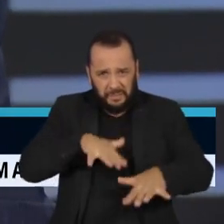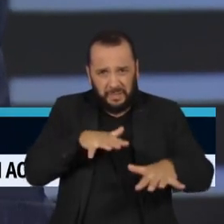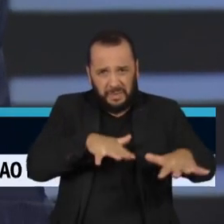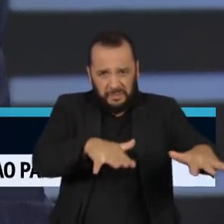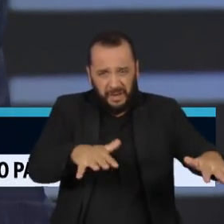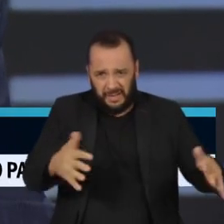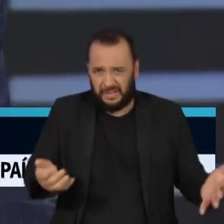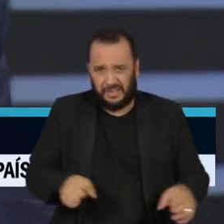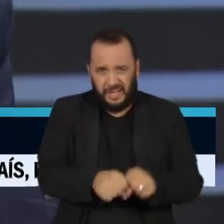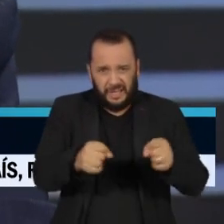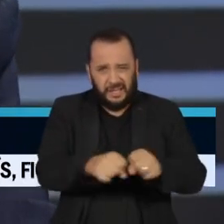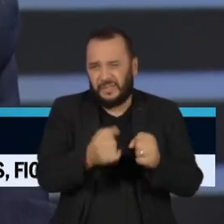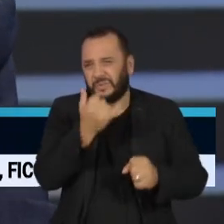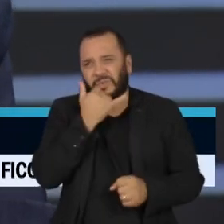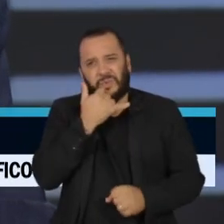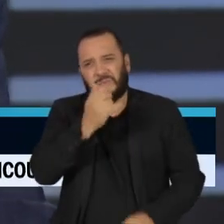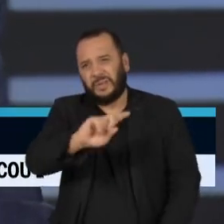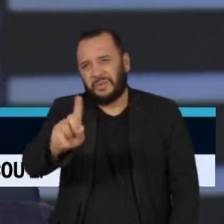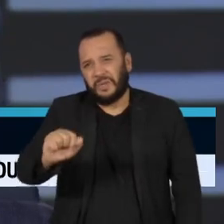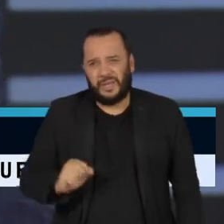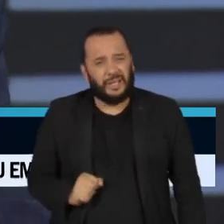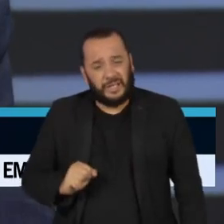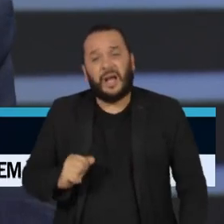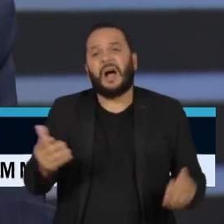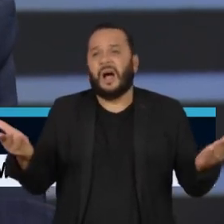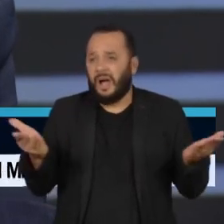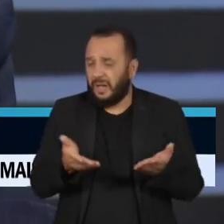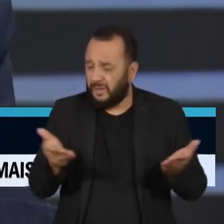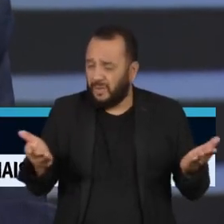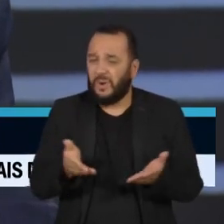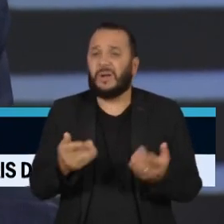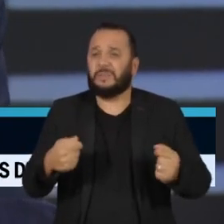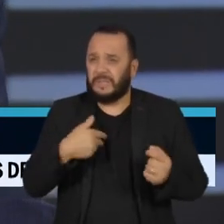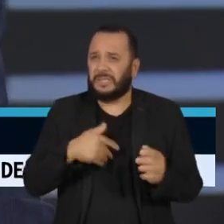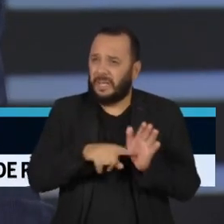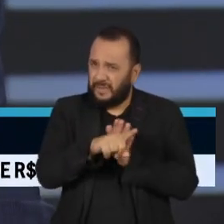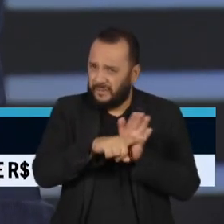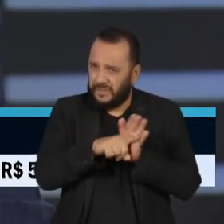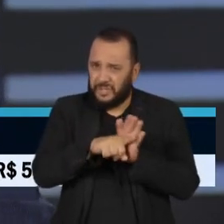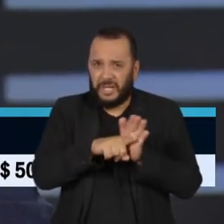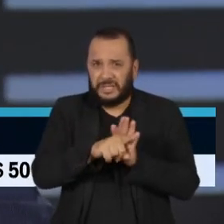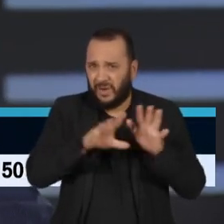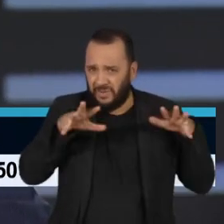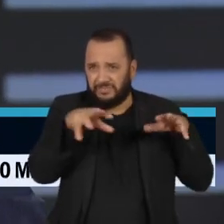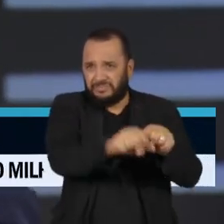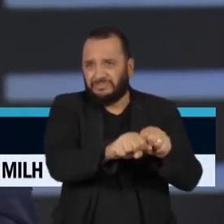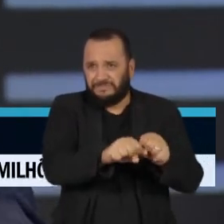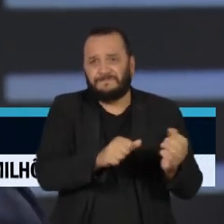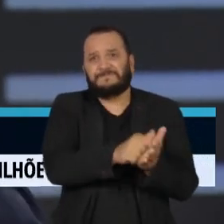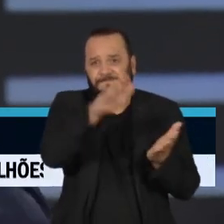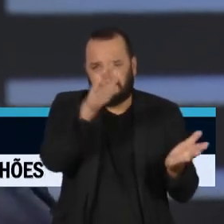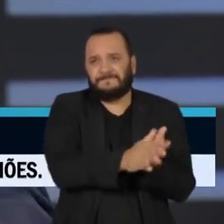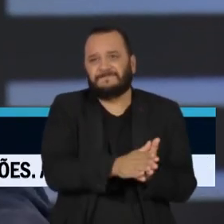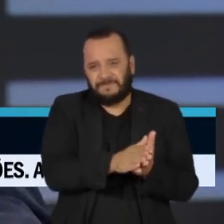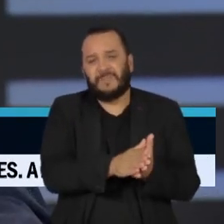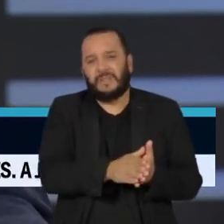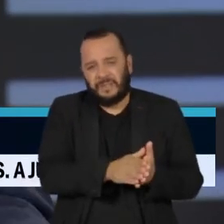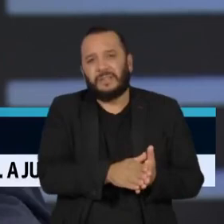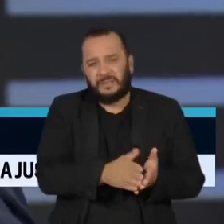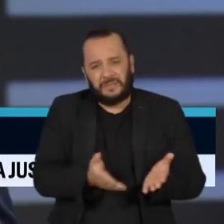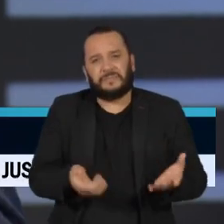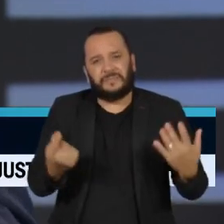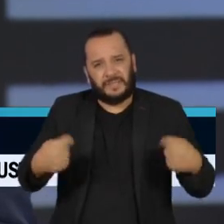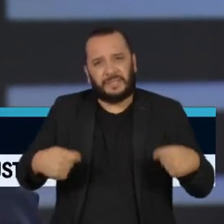da legalidade evidentemente o devido processo legal a investigação o processo é a condenação porque não falta imagem